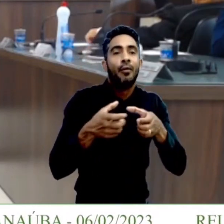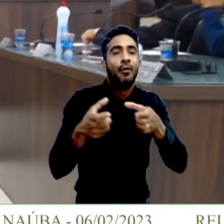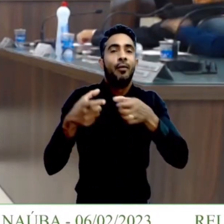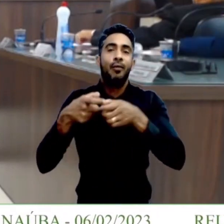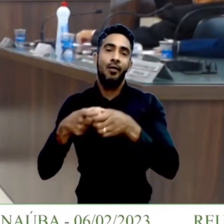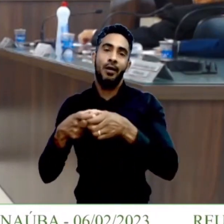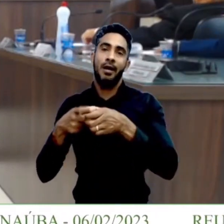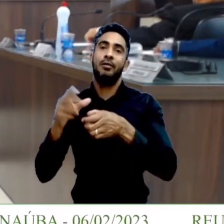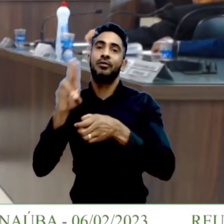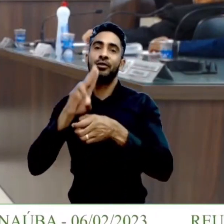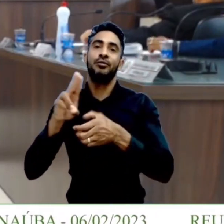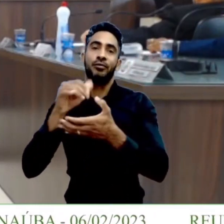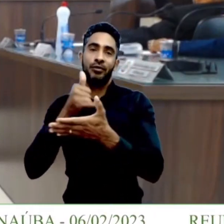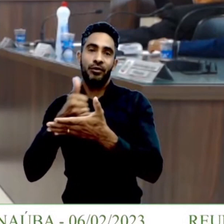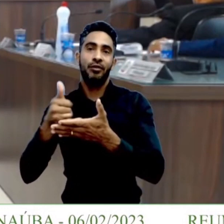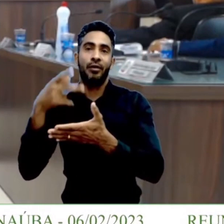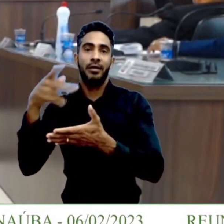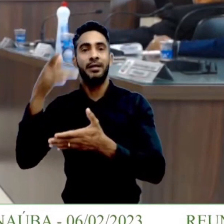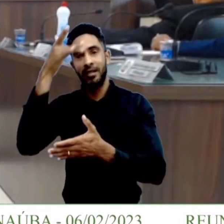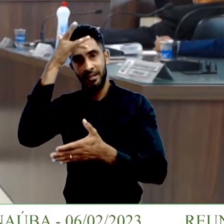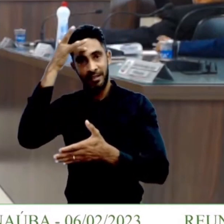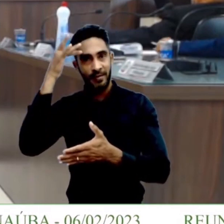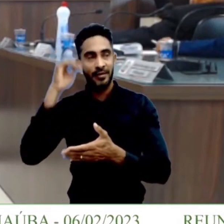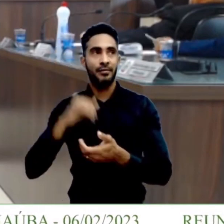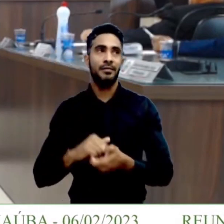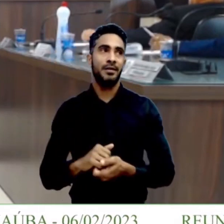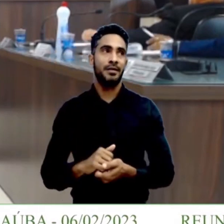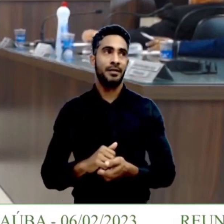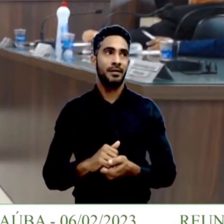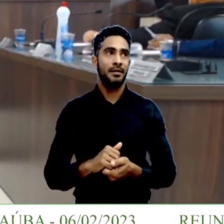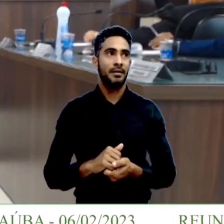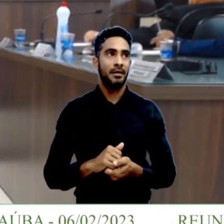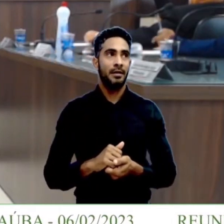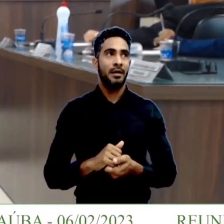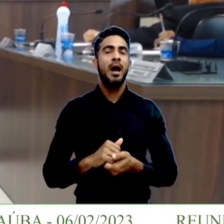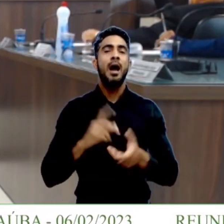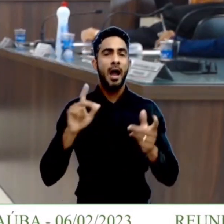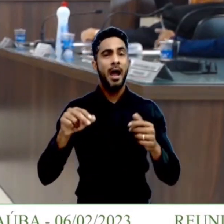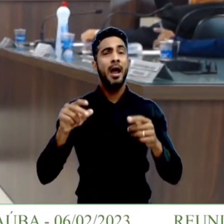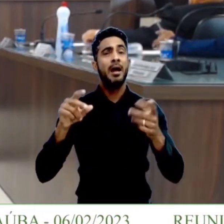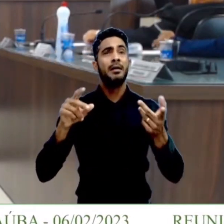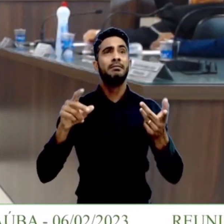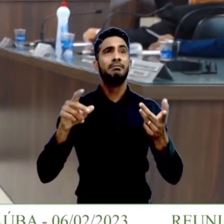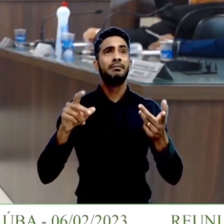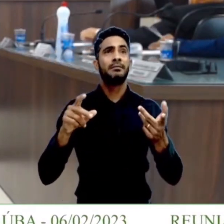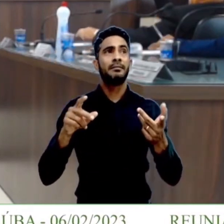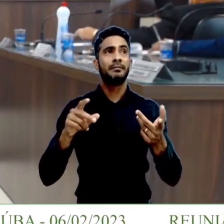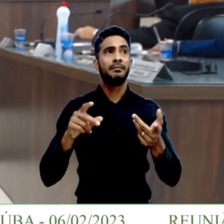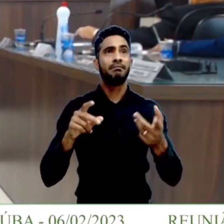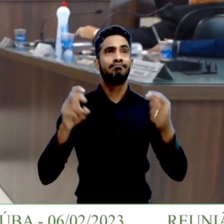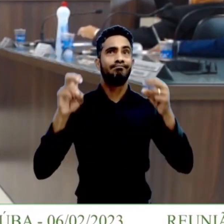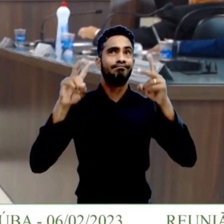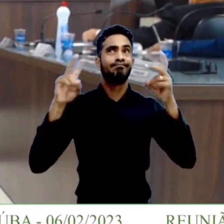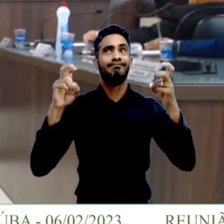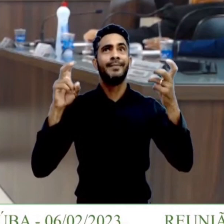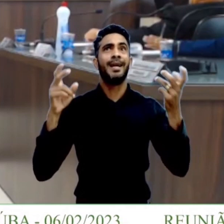Janaúba. Esse nome que eu estou colocando, mini Cracolândia, isso é uma expressão vulgar, entre aspas, mas